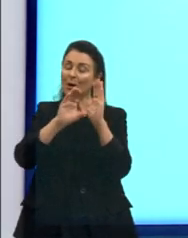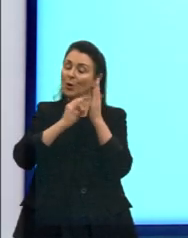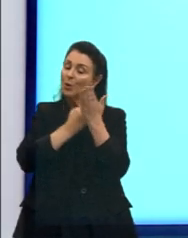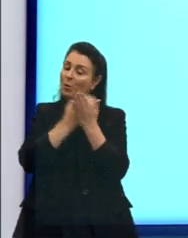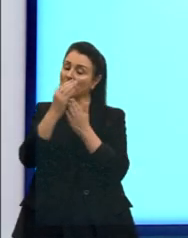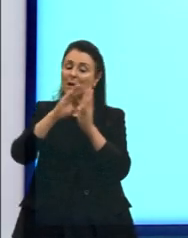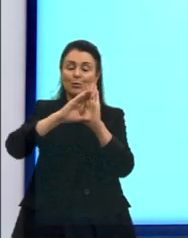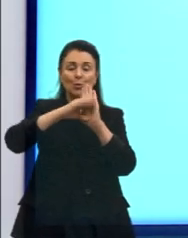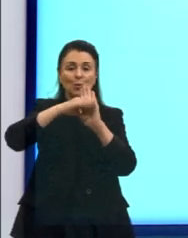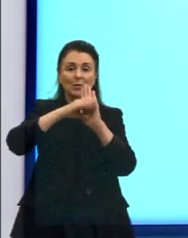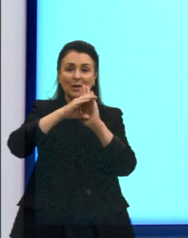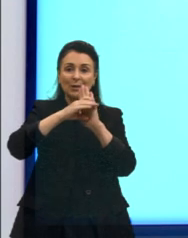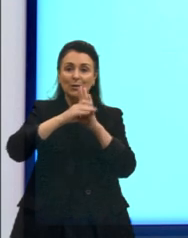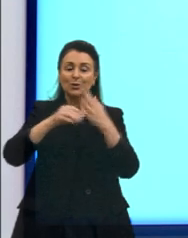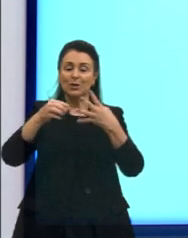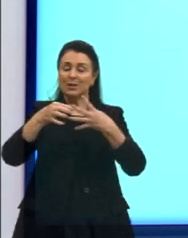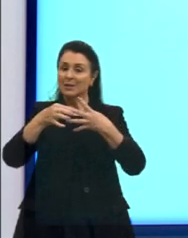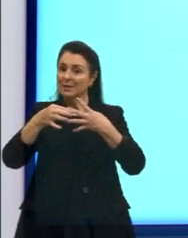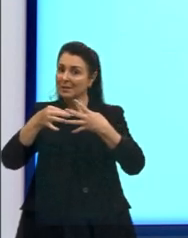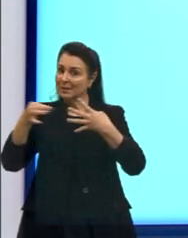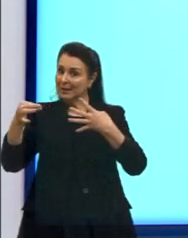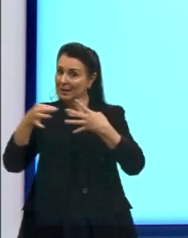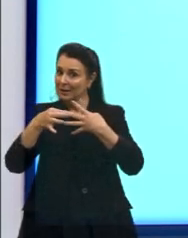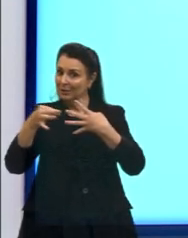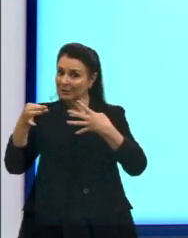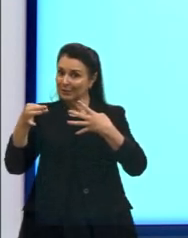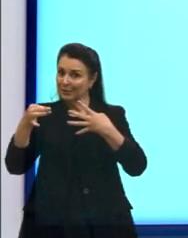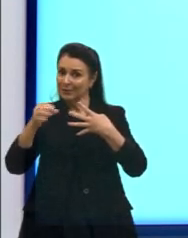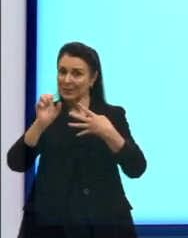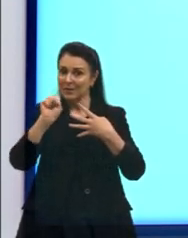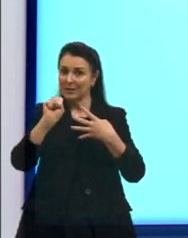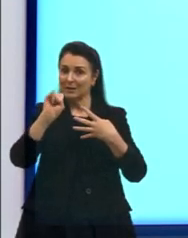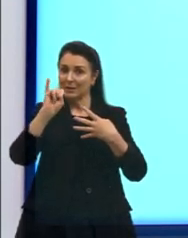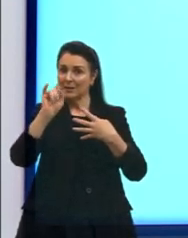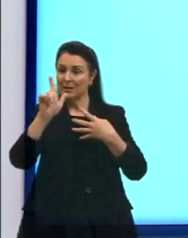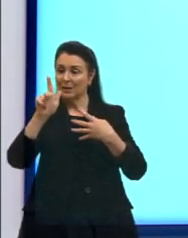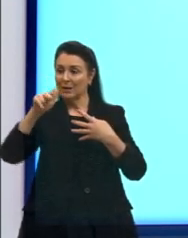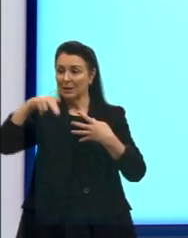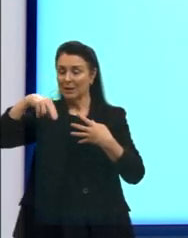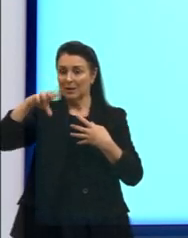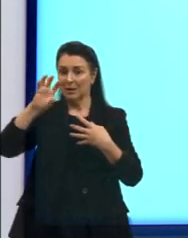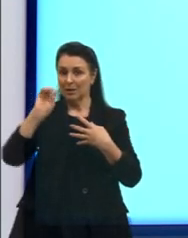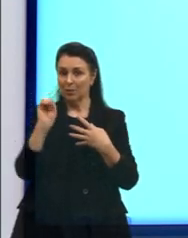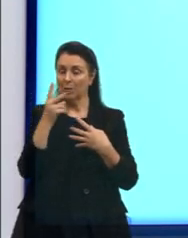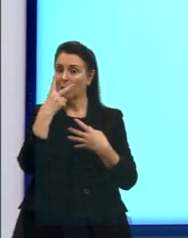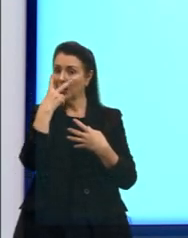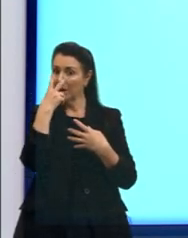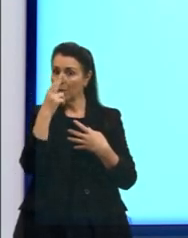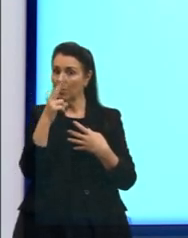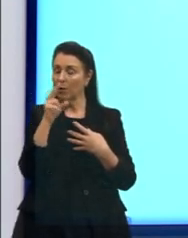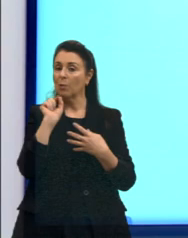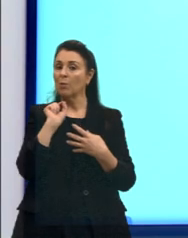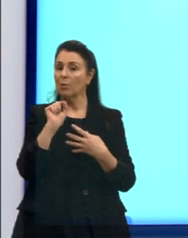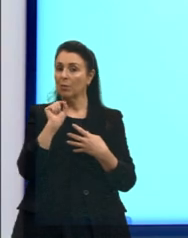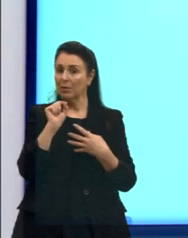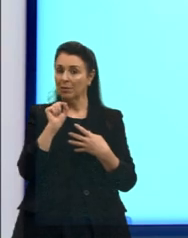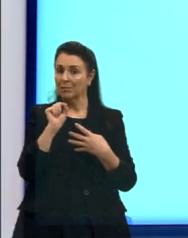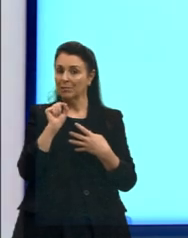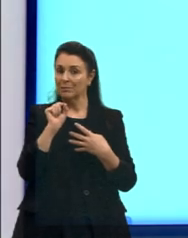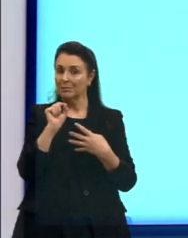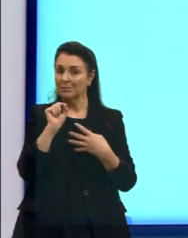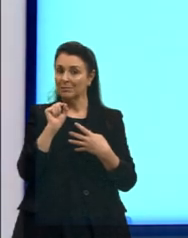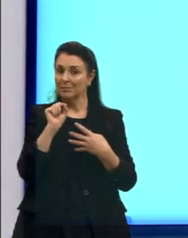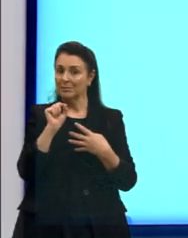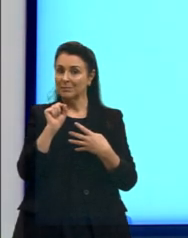conceito de signo Tô eu aqui de novo fazendo a equação matemática né o signo vai ser igual então a esse